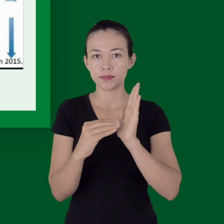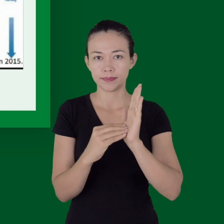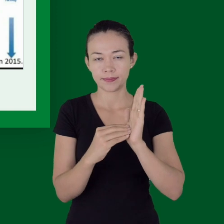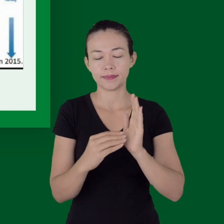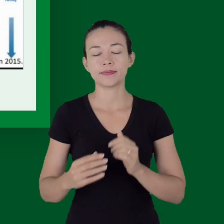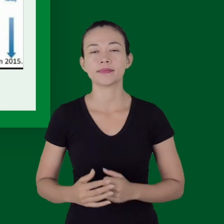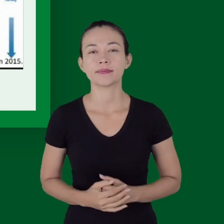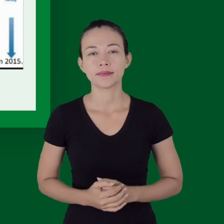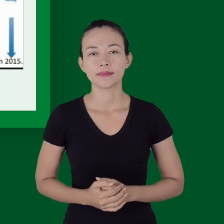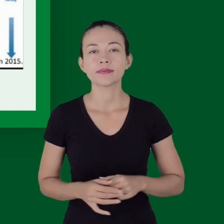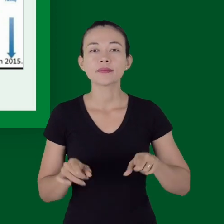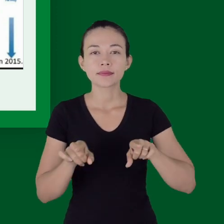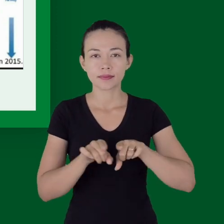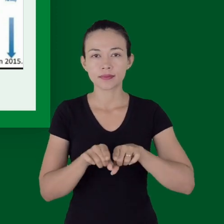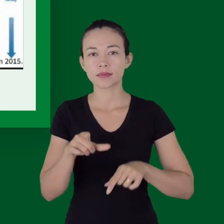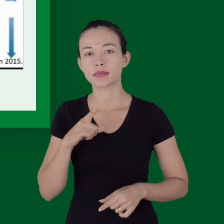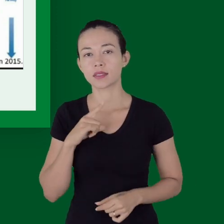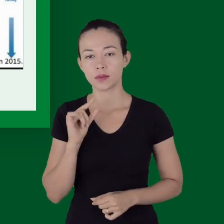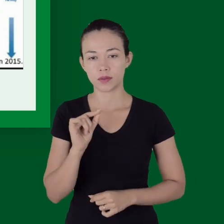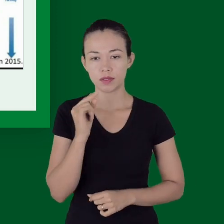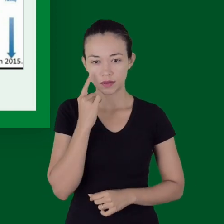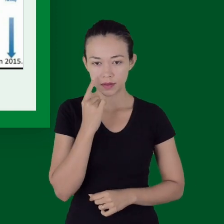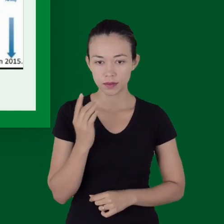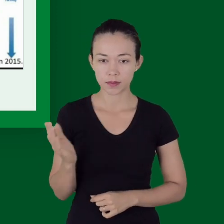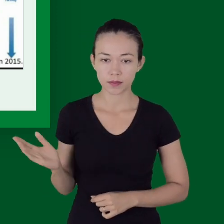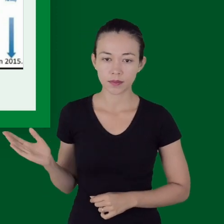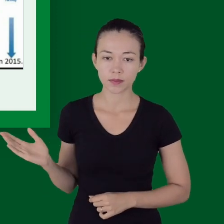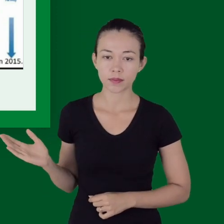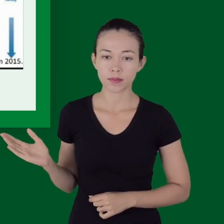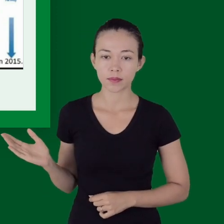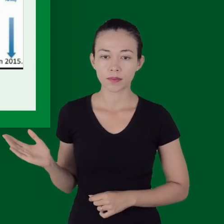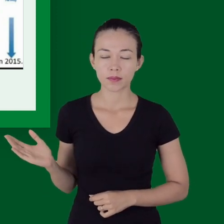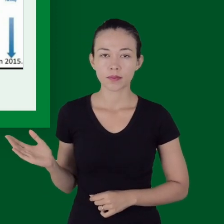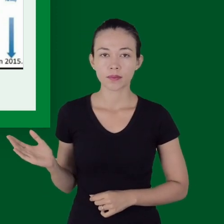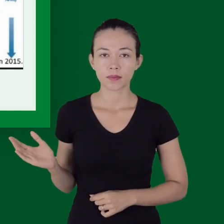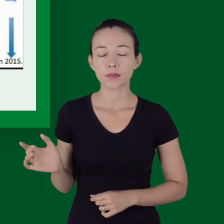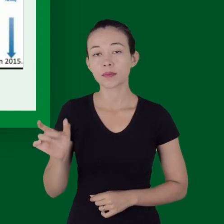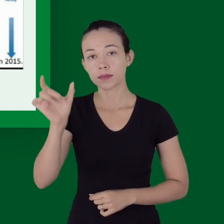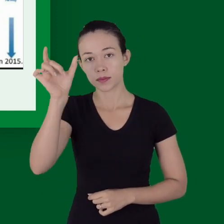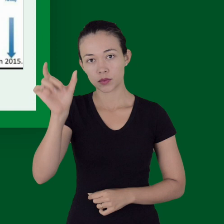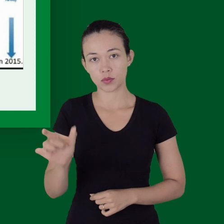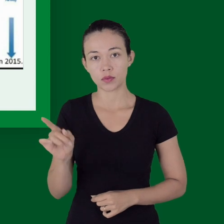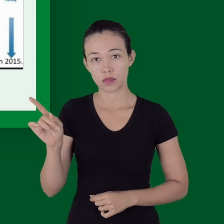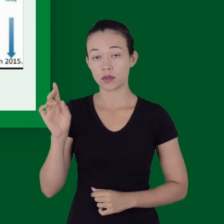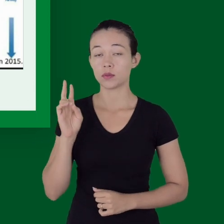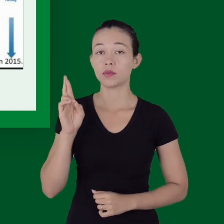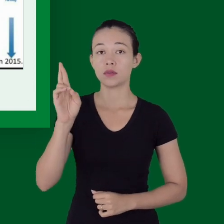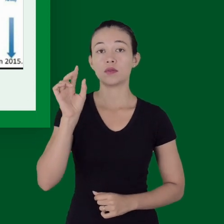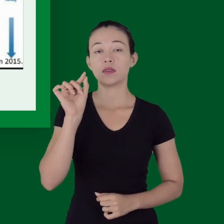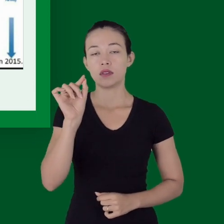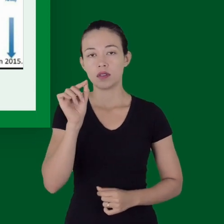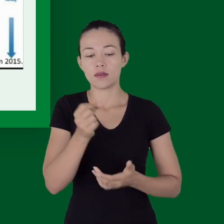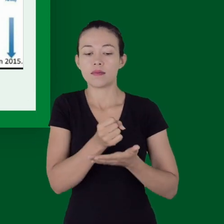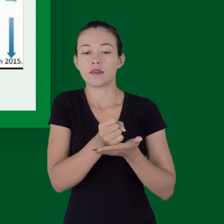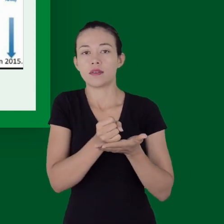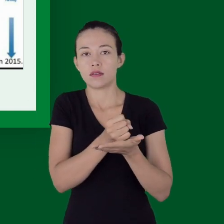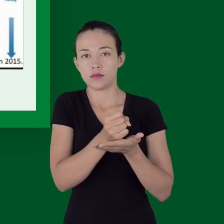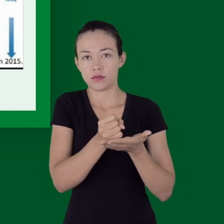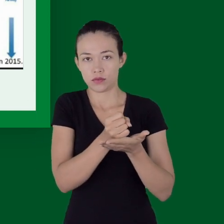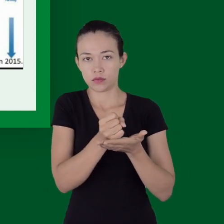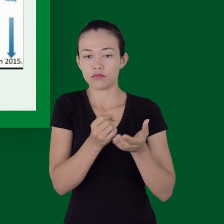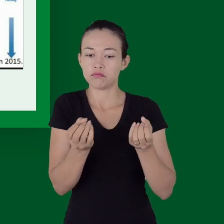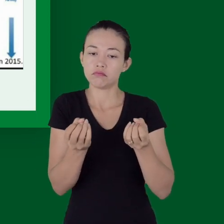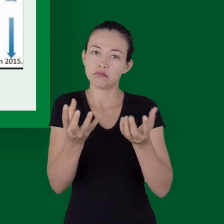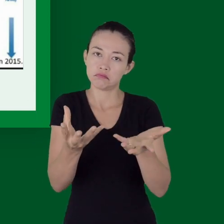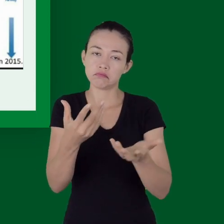Aqui, inferiormente, do lado esquerdo do paciente, a gente tem a pessoa responsável por infundir as drogas, as